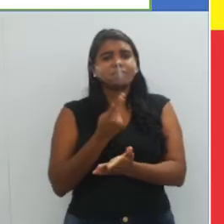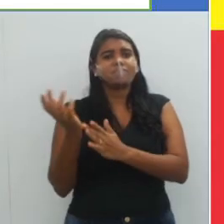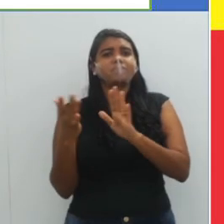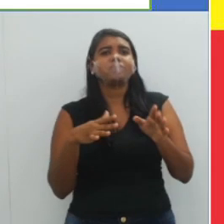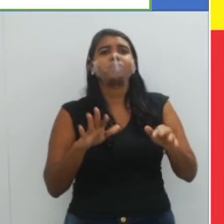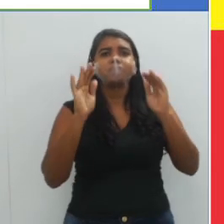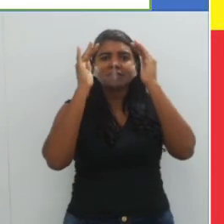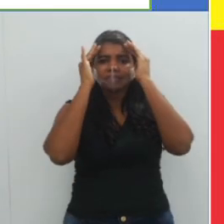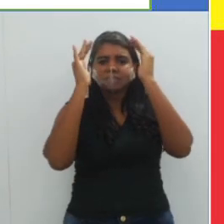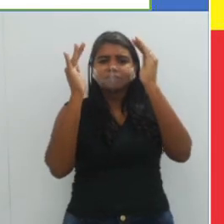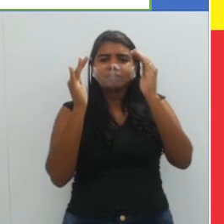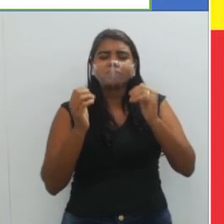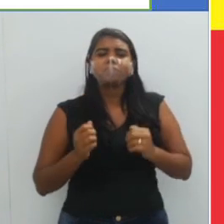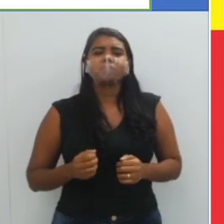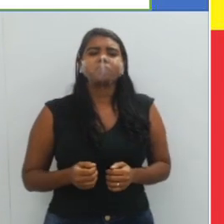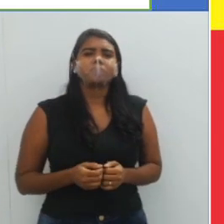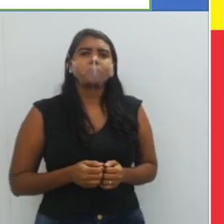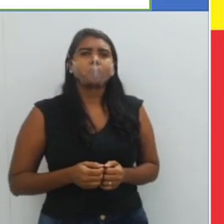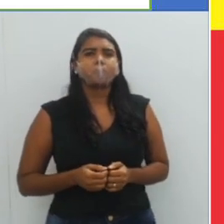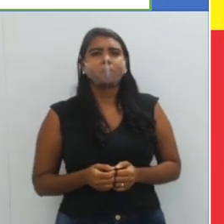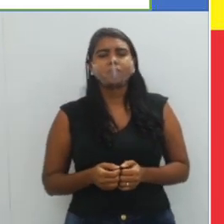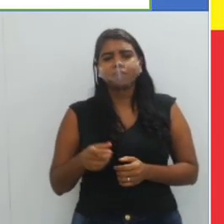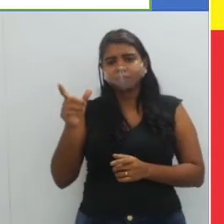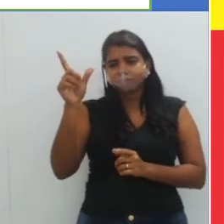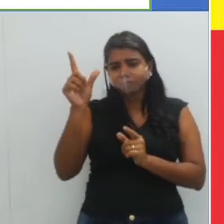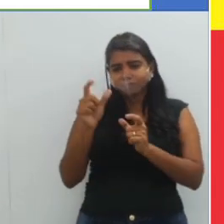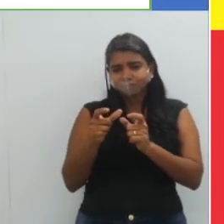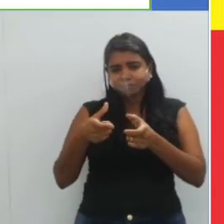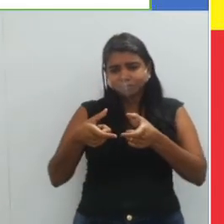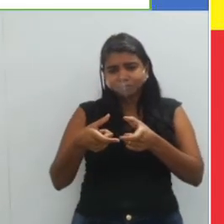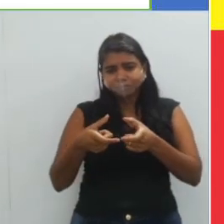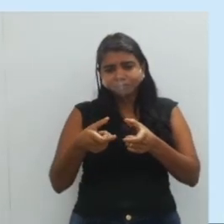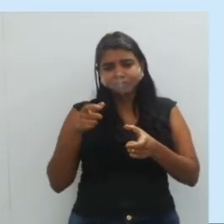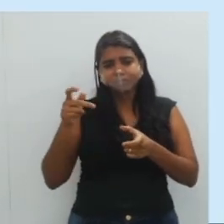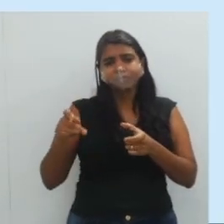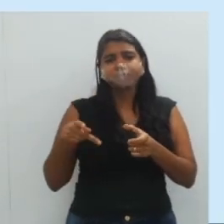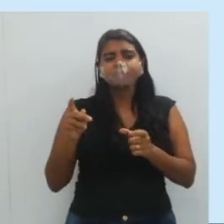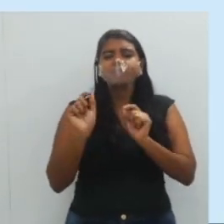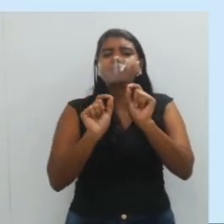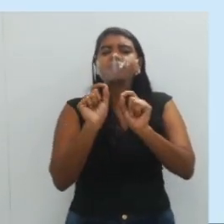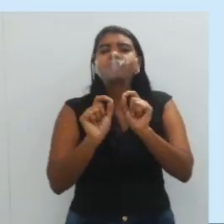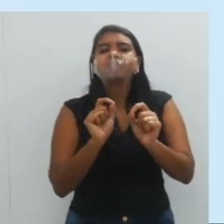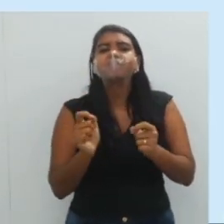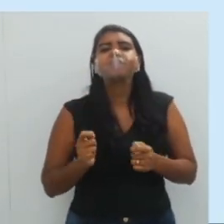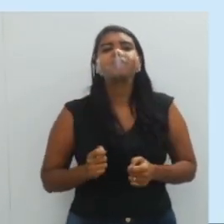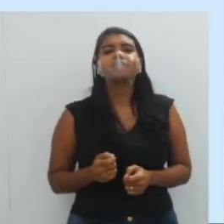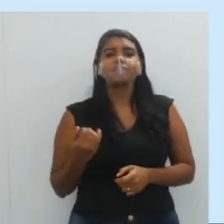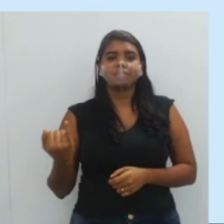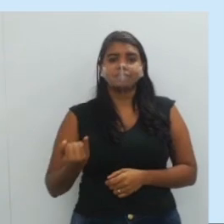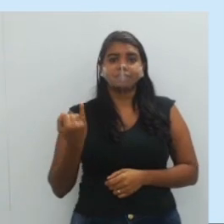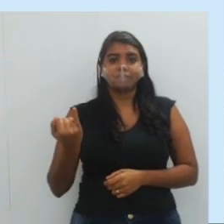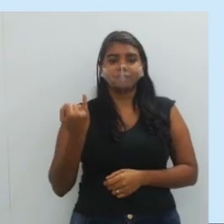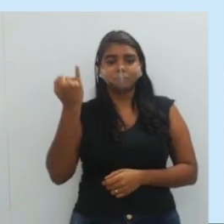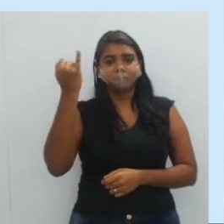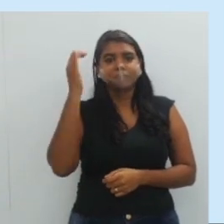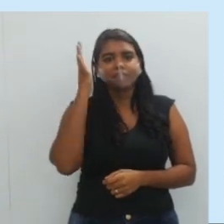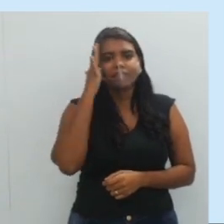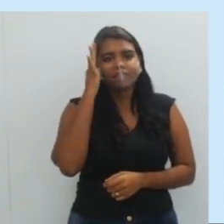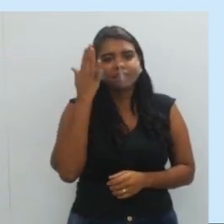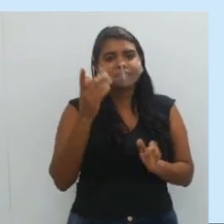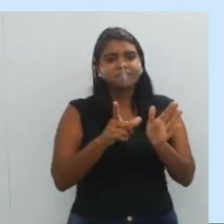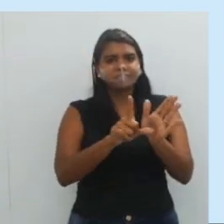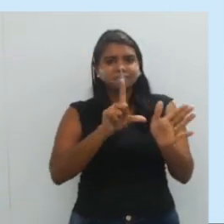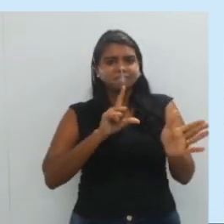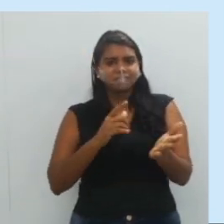social. Respeito às minorias. Olha a palavra minoria. Então vamos pensar o que são as minorias. É importante